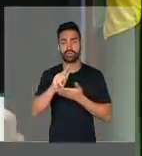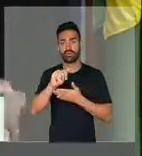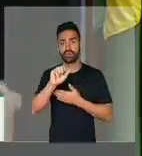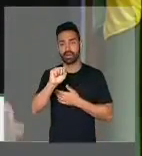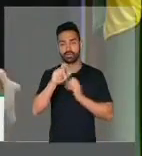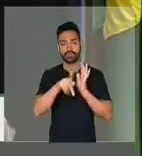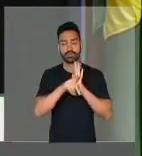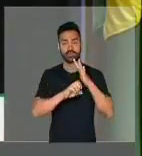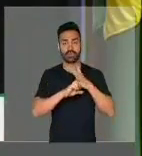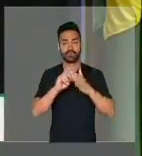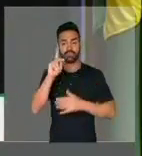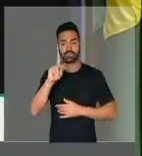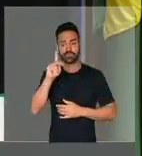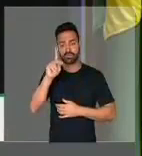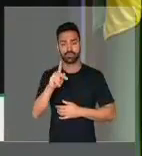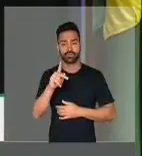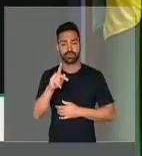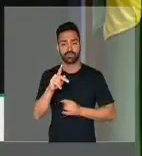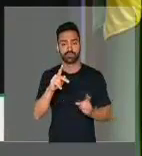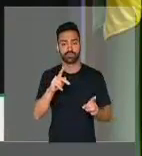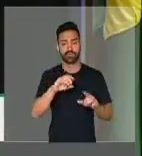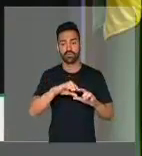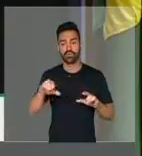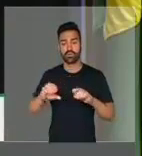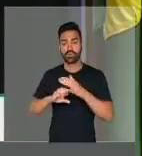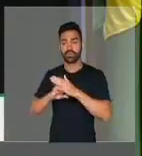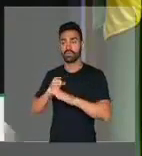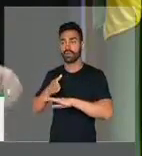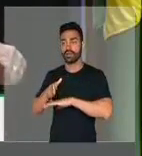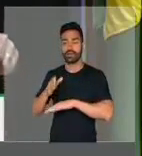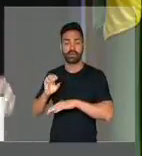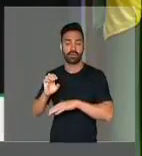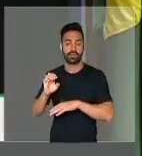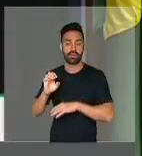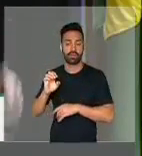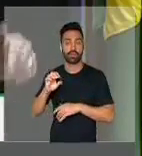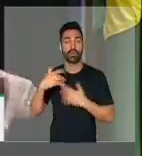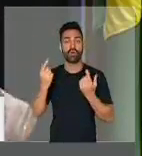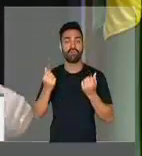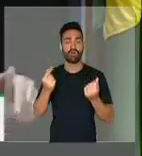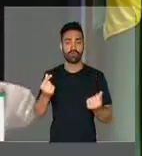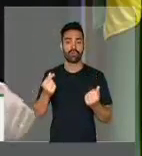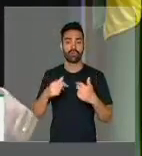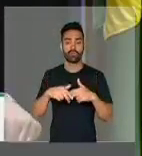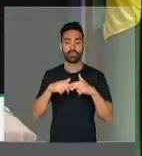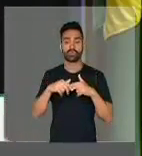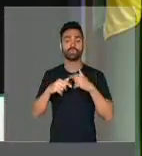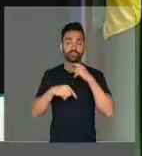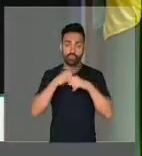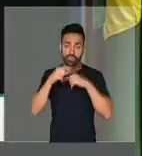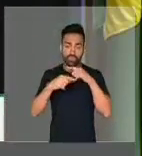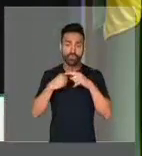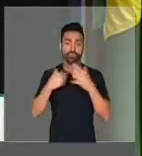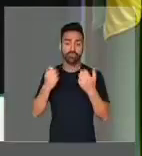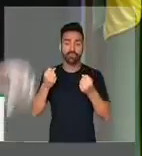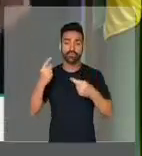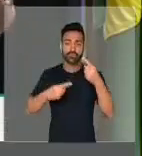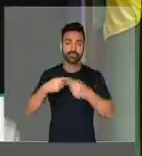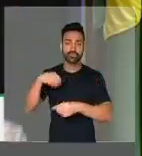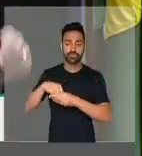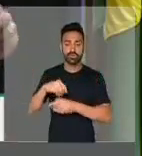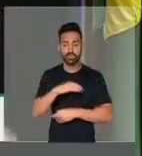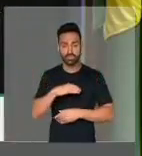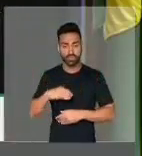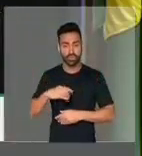da Petrobras Holding para uma empresa sua? Qual é o preço que está sendo praticado? Essa é uma das perguntas que nós queremos discutir na comissão.